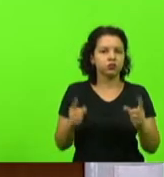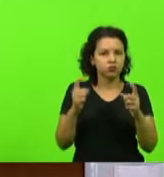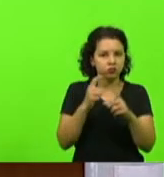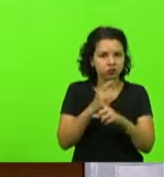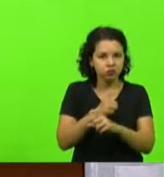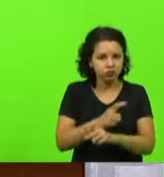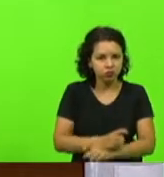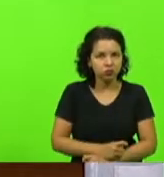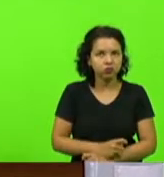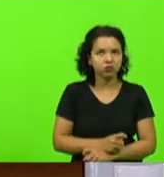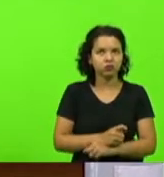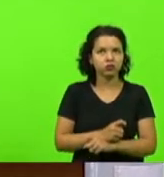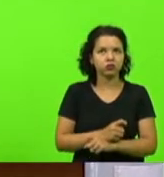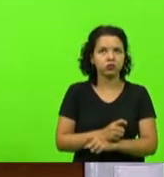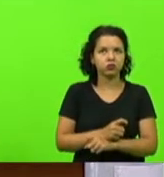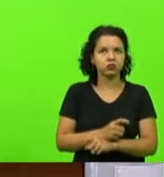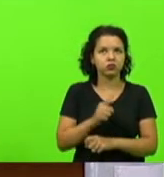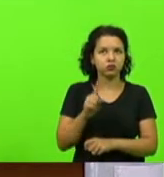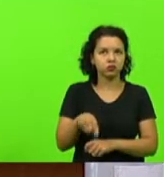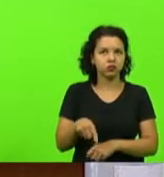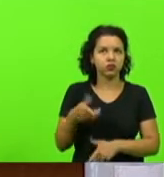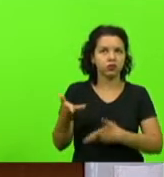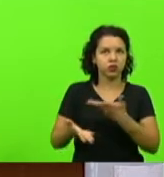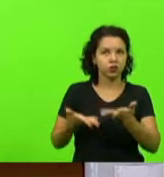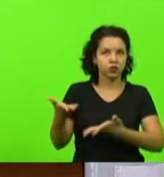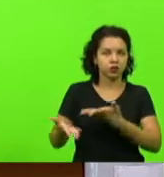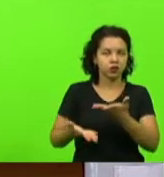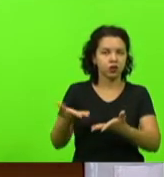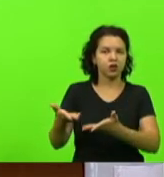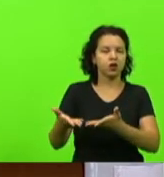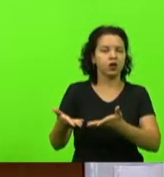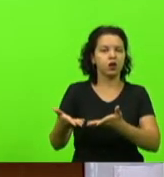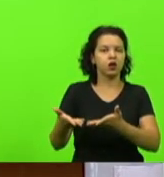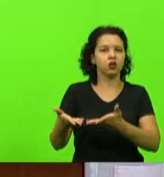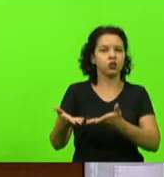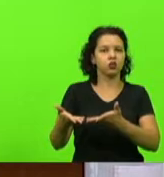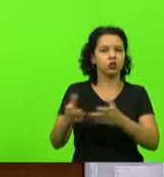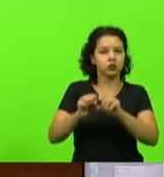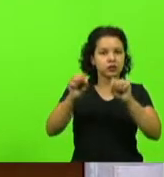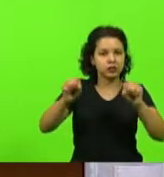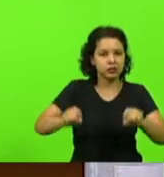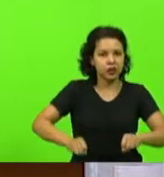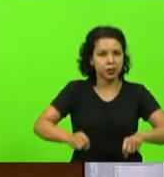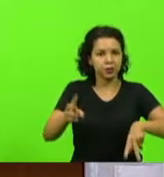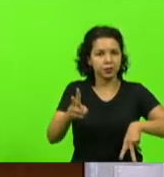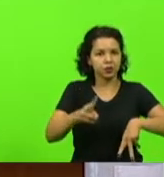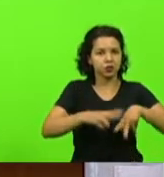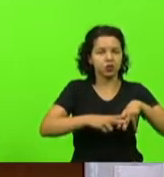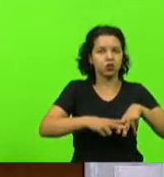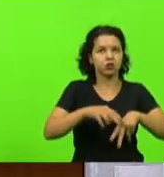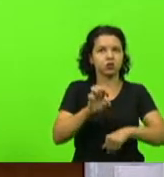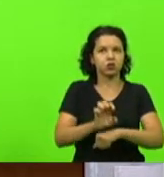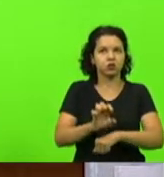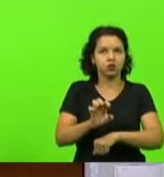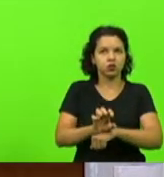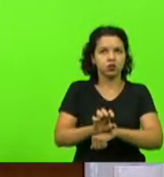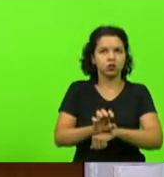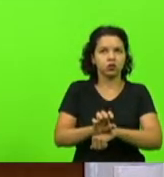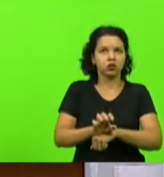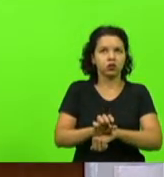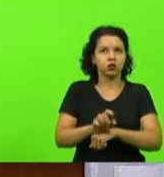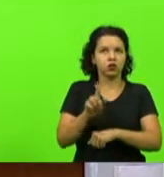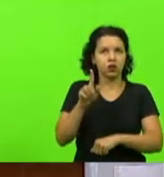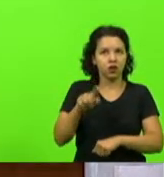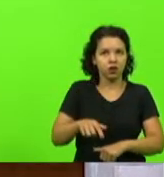muito complexo, cuidado, o sistema penitenciário estadual é uma função